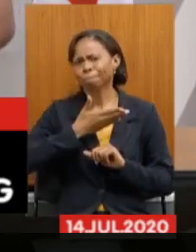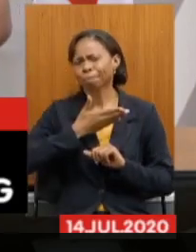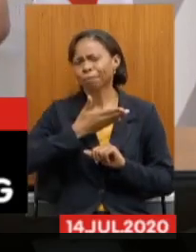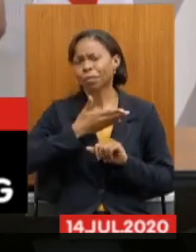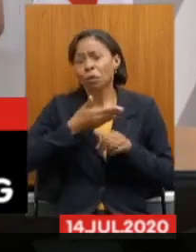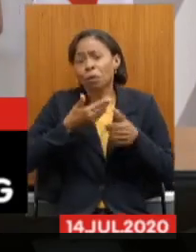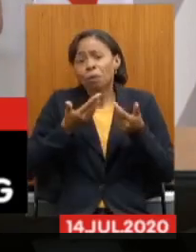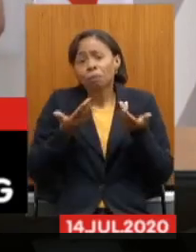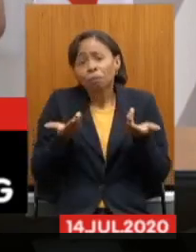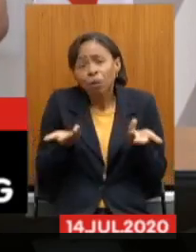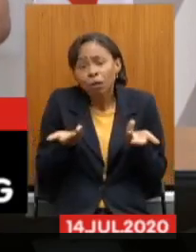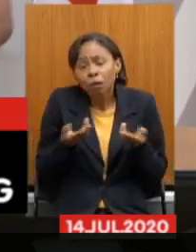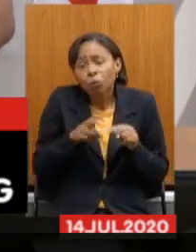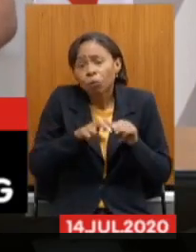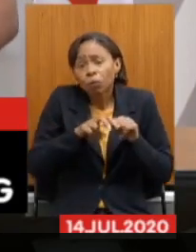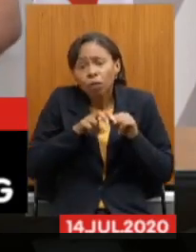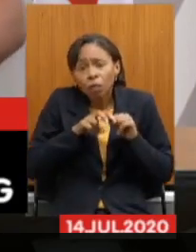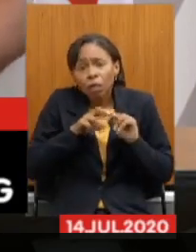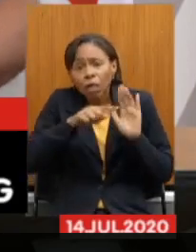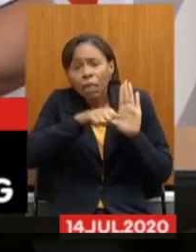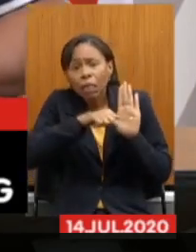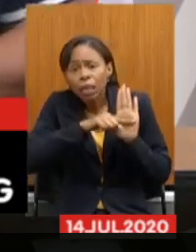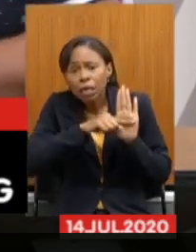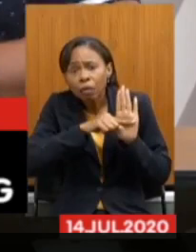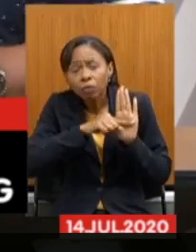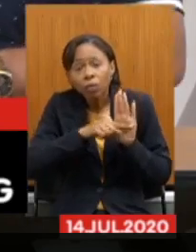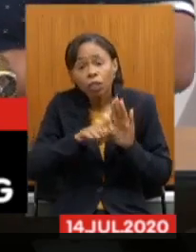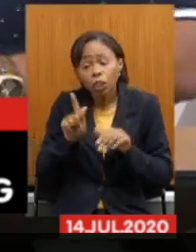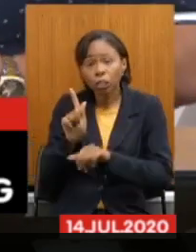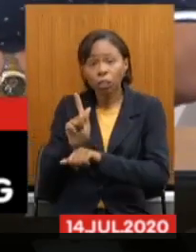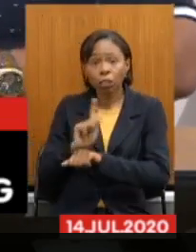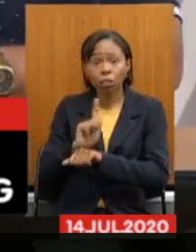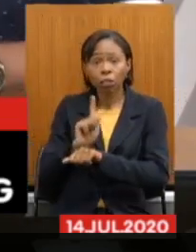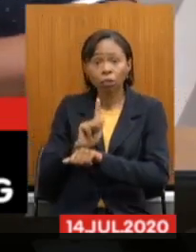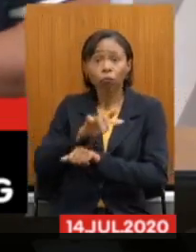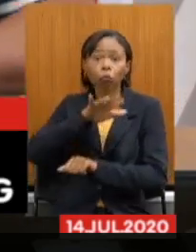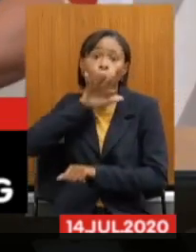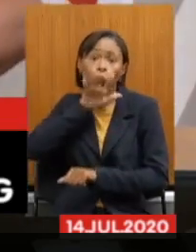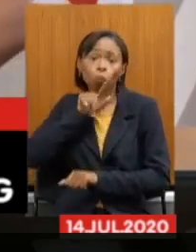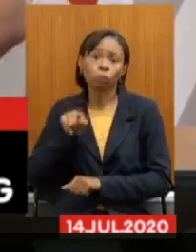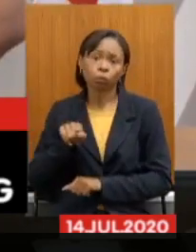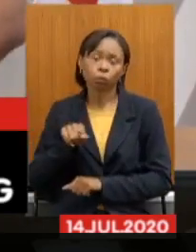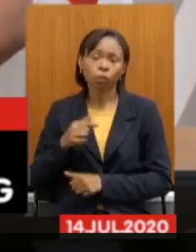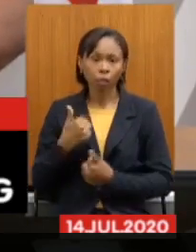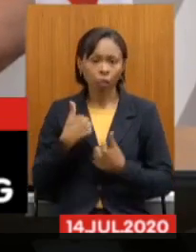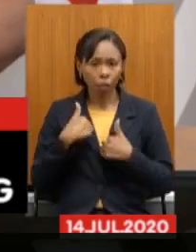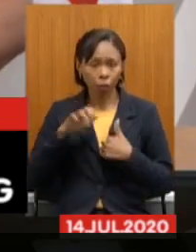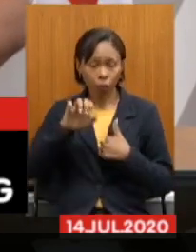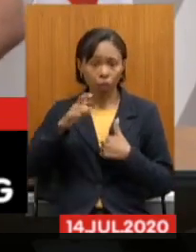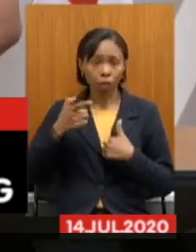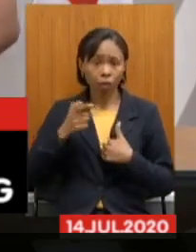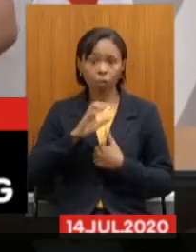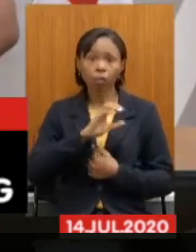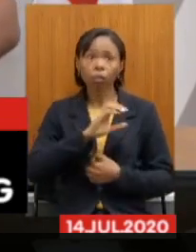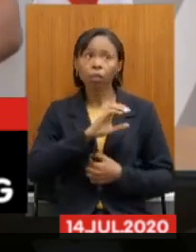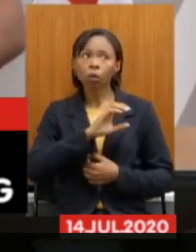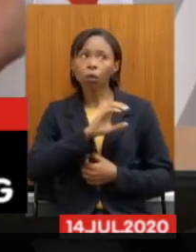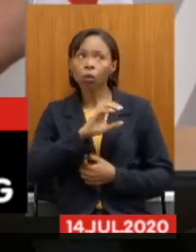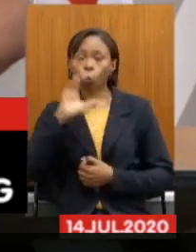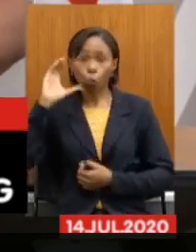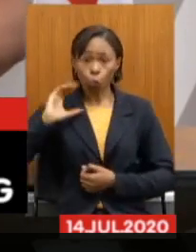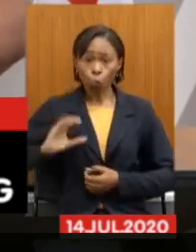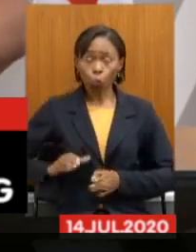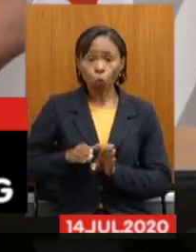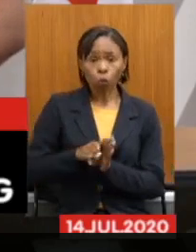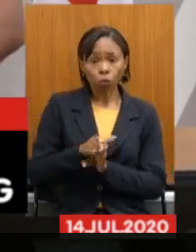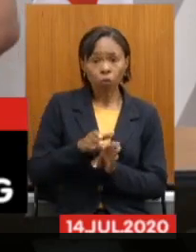má gestão. Eu fui conselheiro do IPSENG, do FUNPENG?